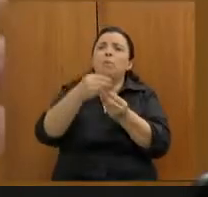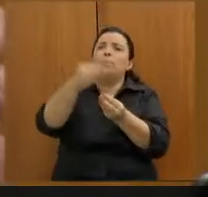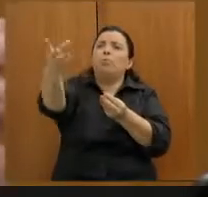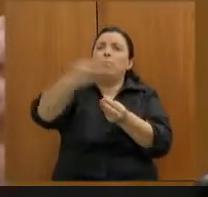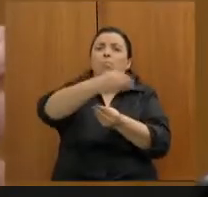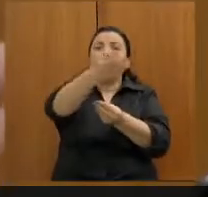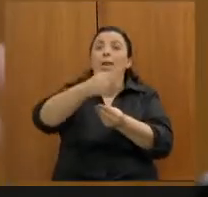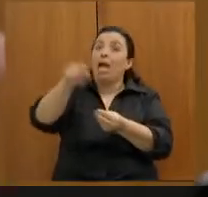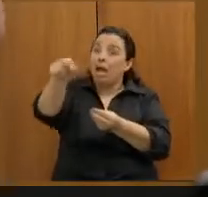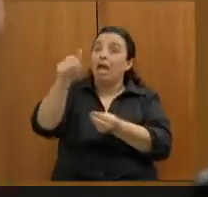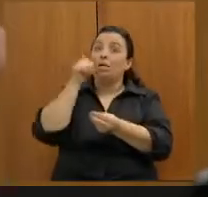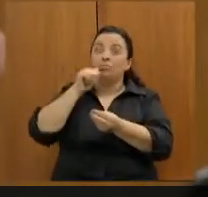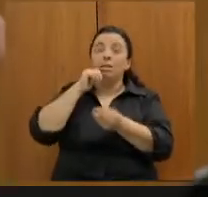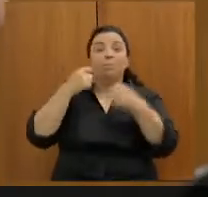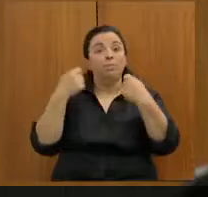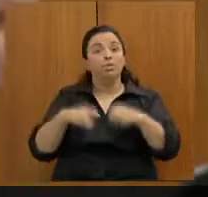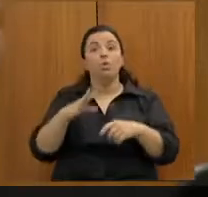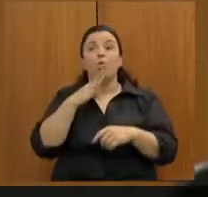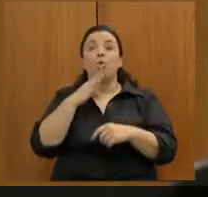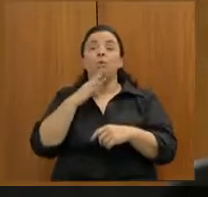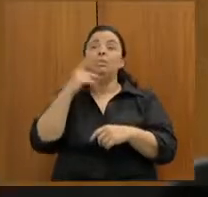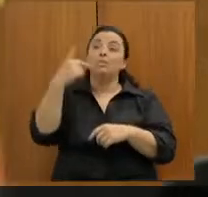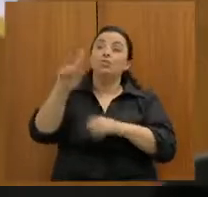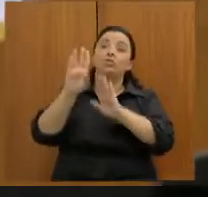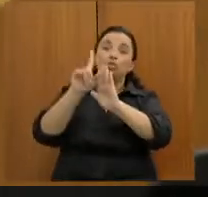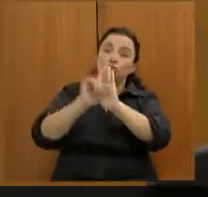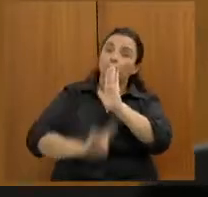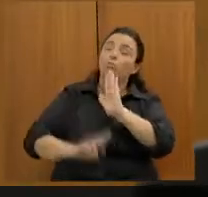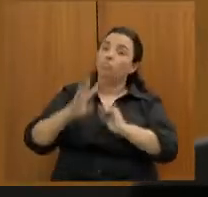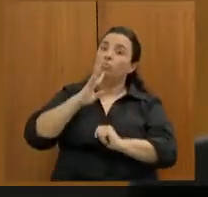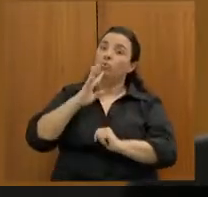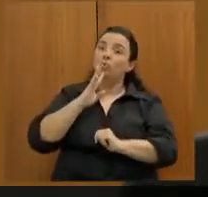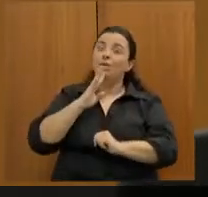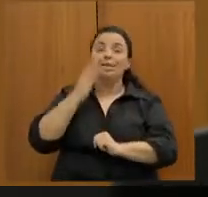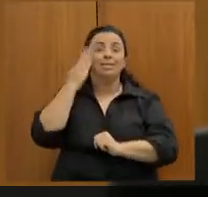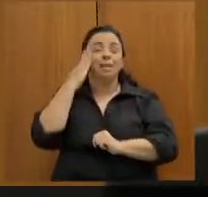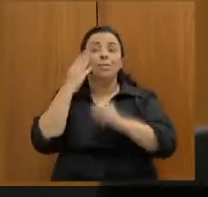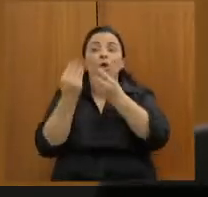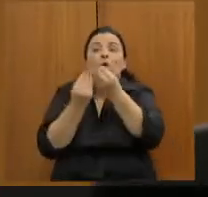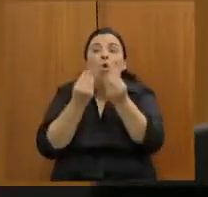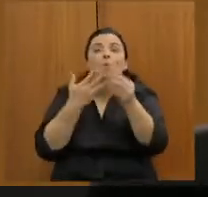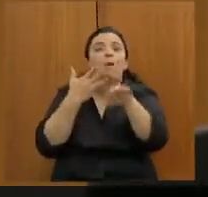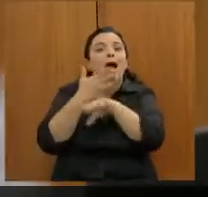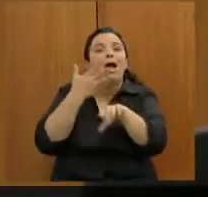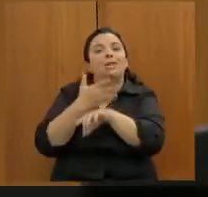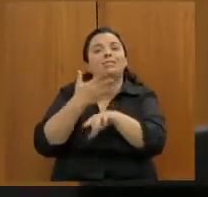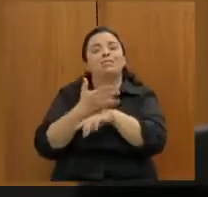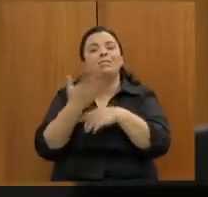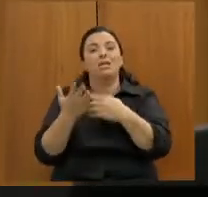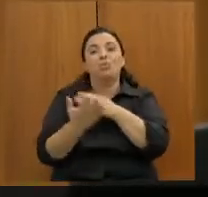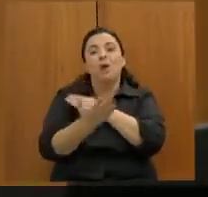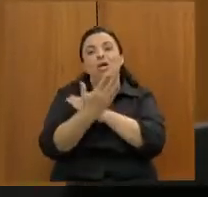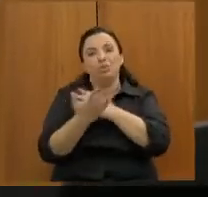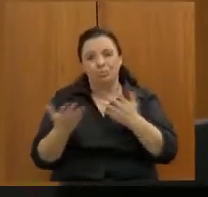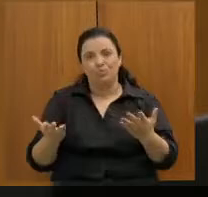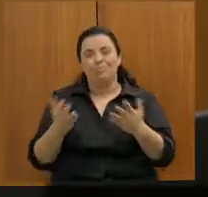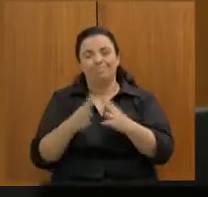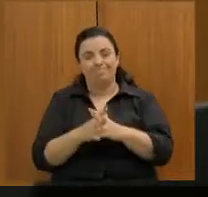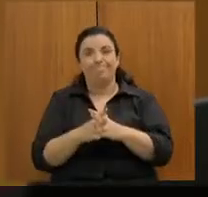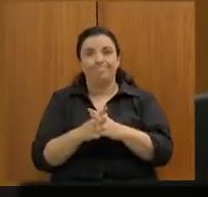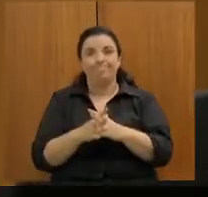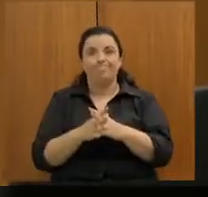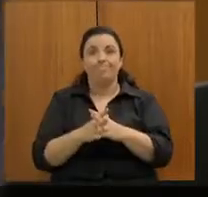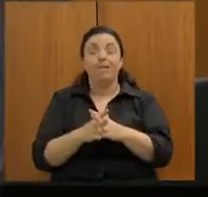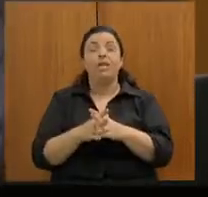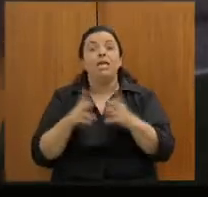conhecer os seus direitos e precisam saber como acessar os serviços então numa parceria também